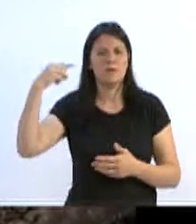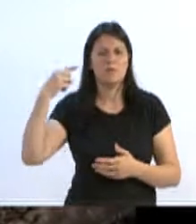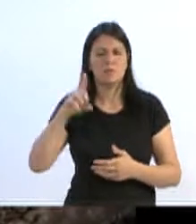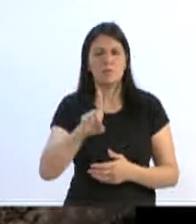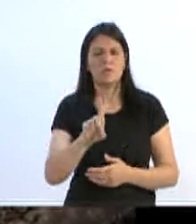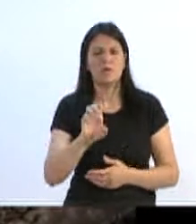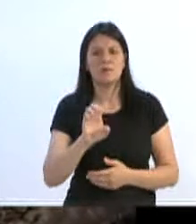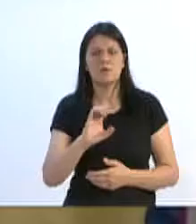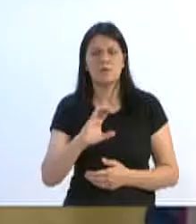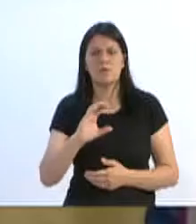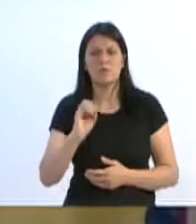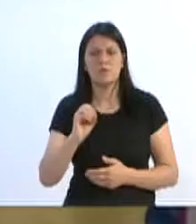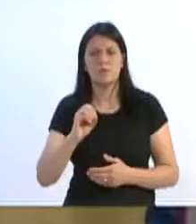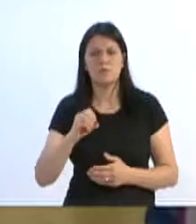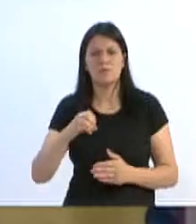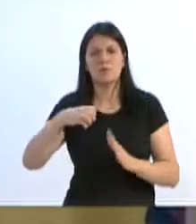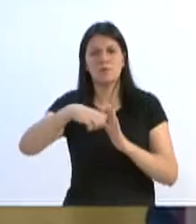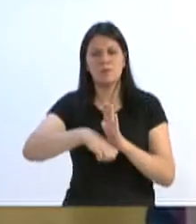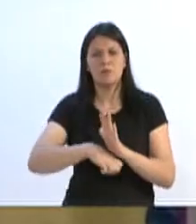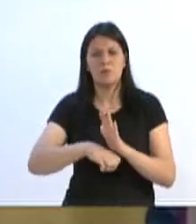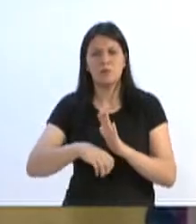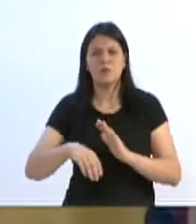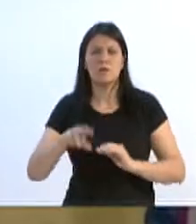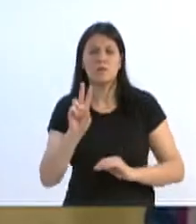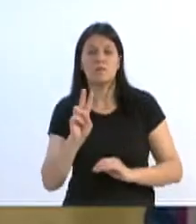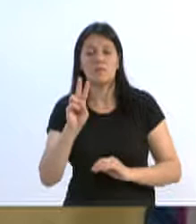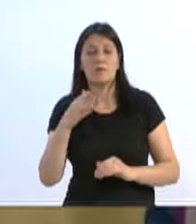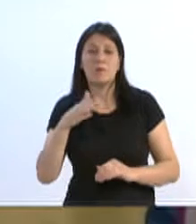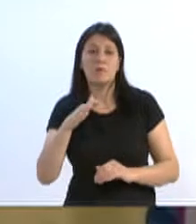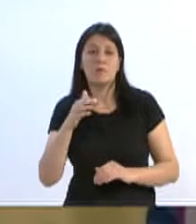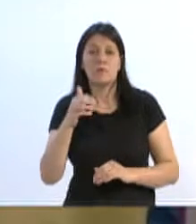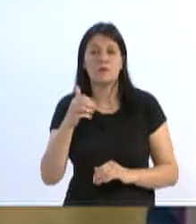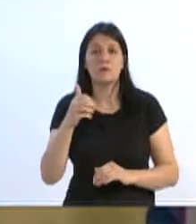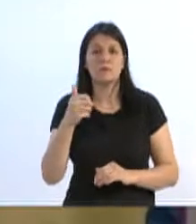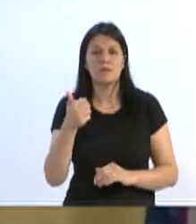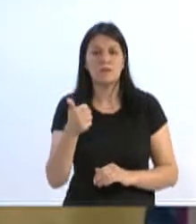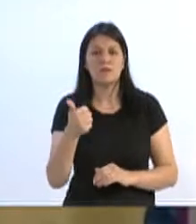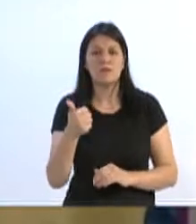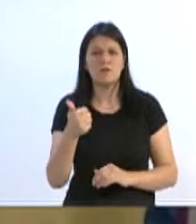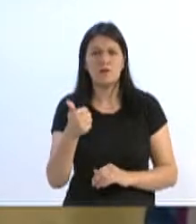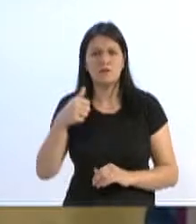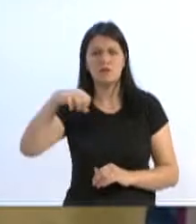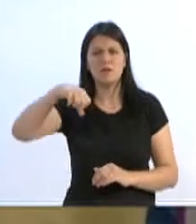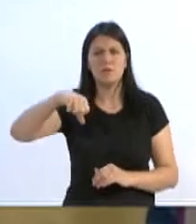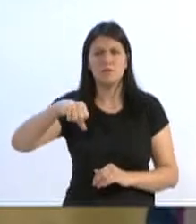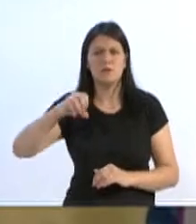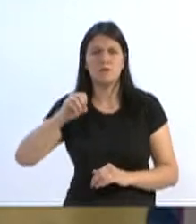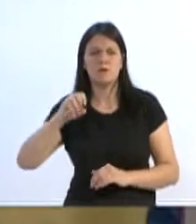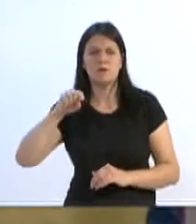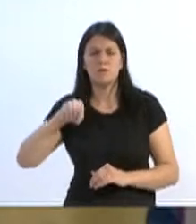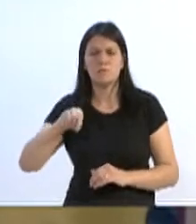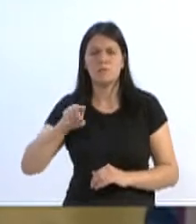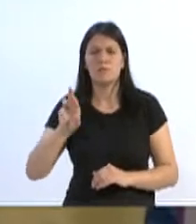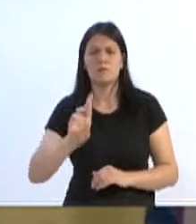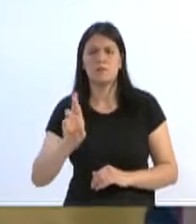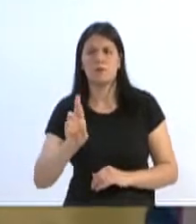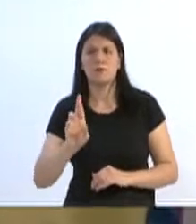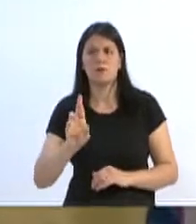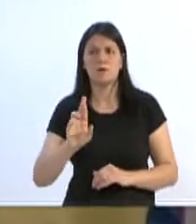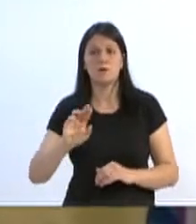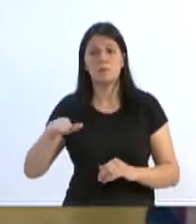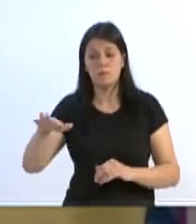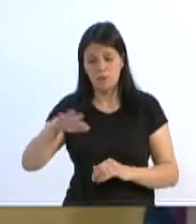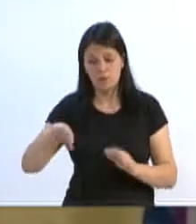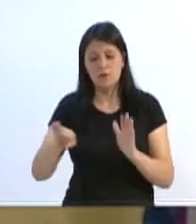parlamentar no valor de quase 190 mil reais ea destinação deste ano através do programa caminho da escola do f10 para o nosso